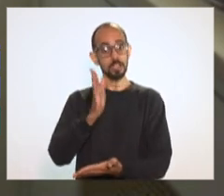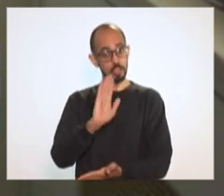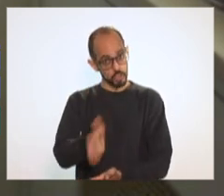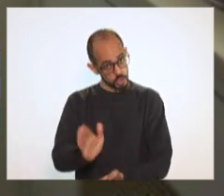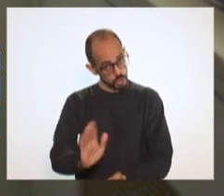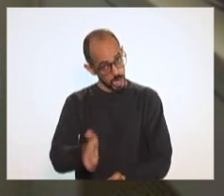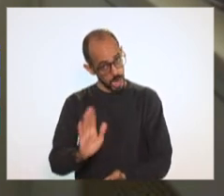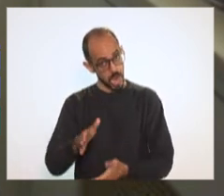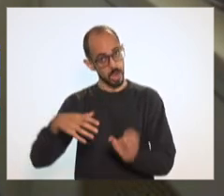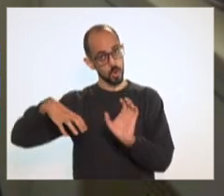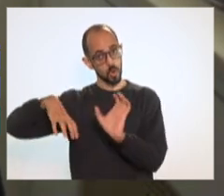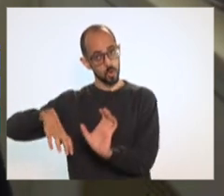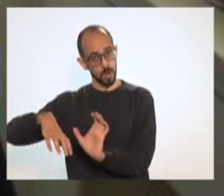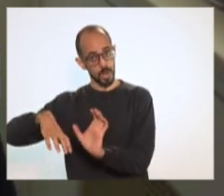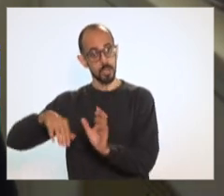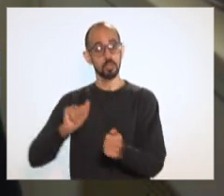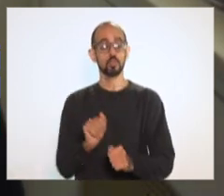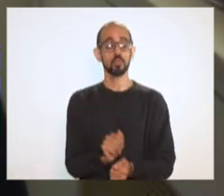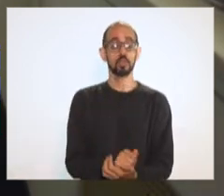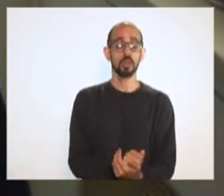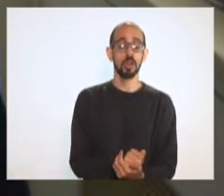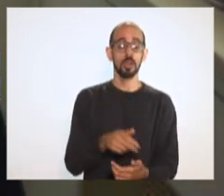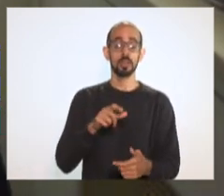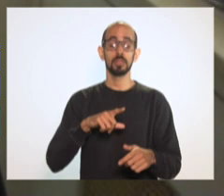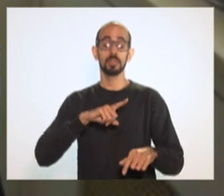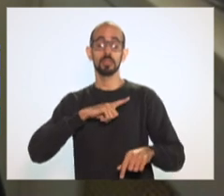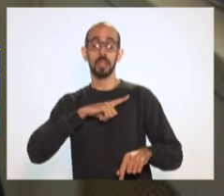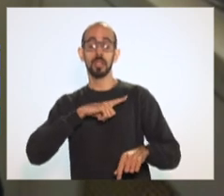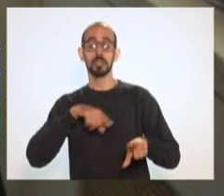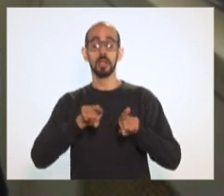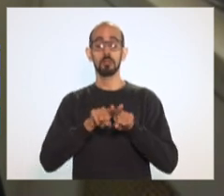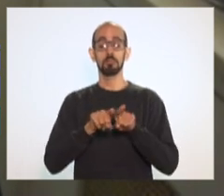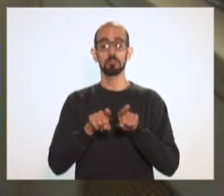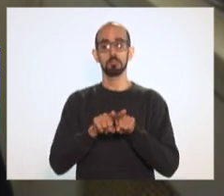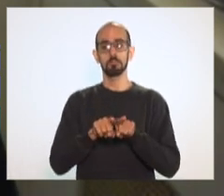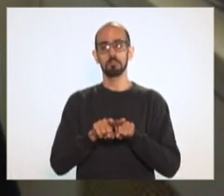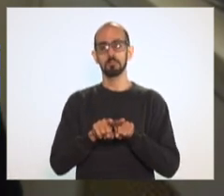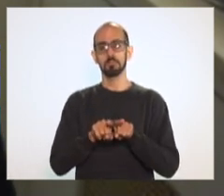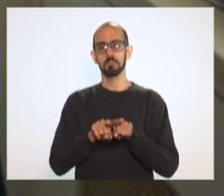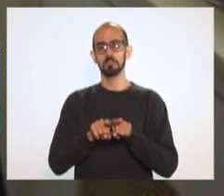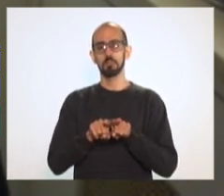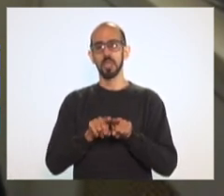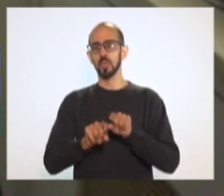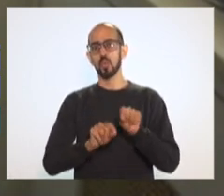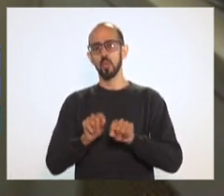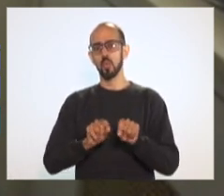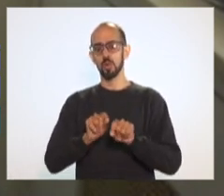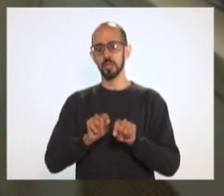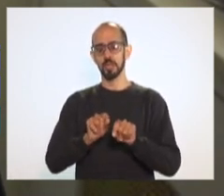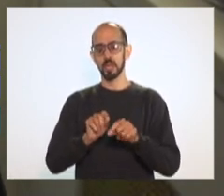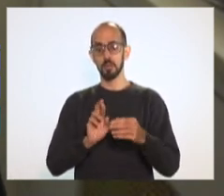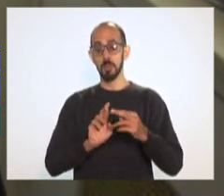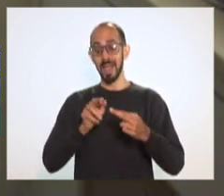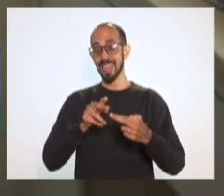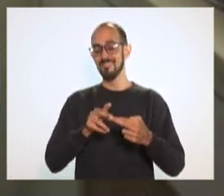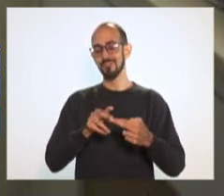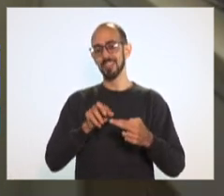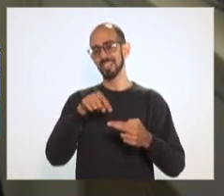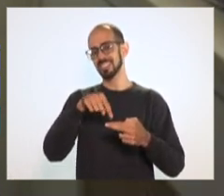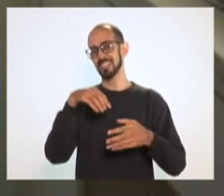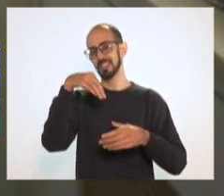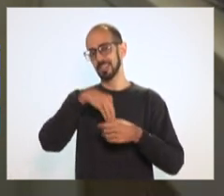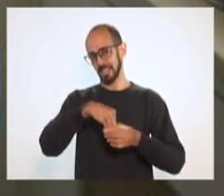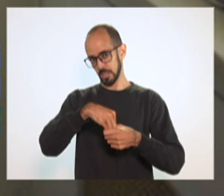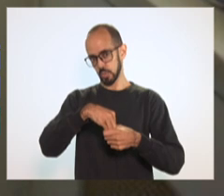Congresso, também há previsão legal para isso, com margem de contratos. Mas a